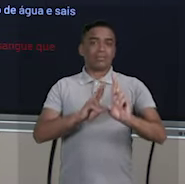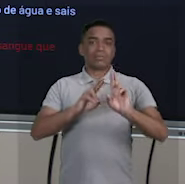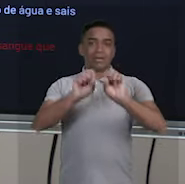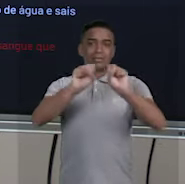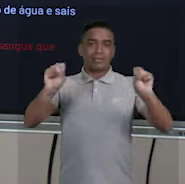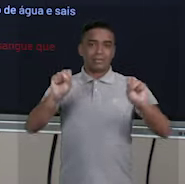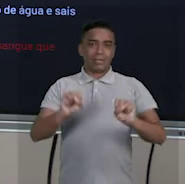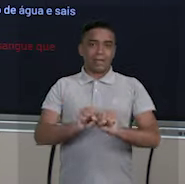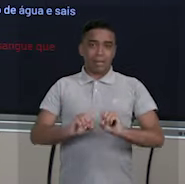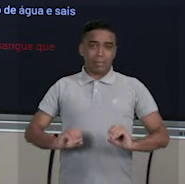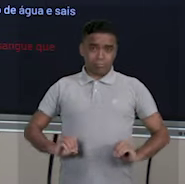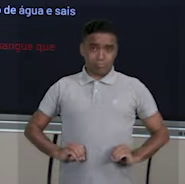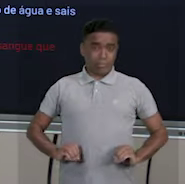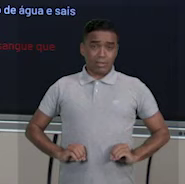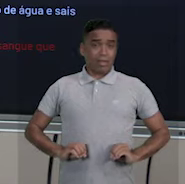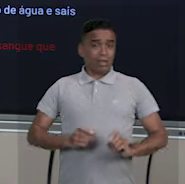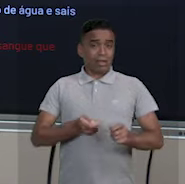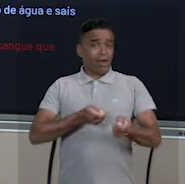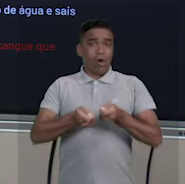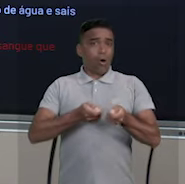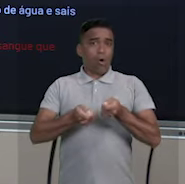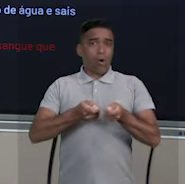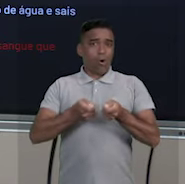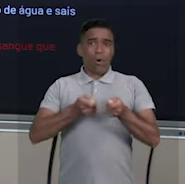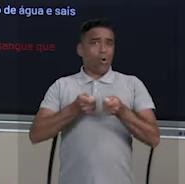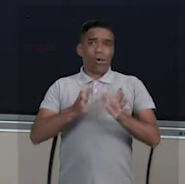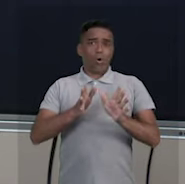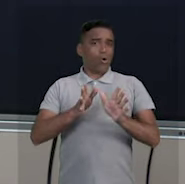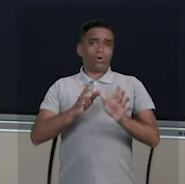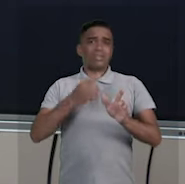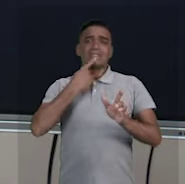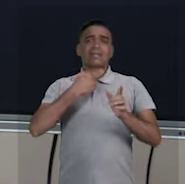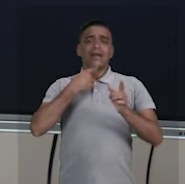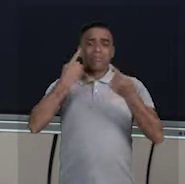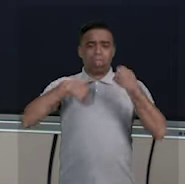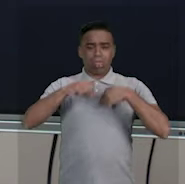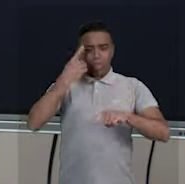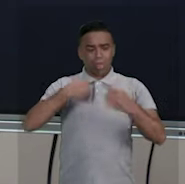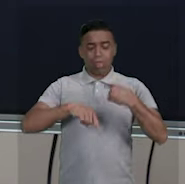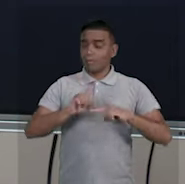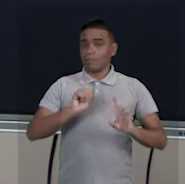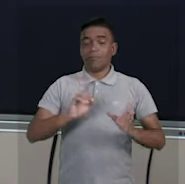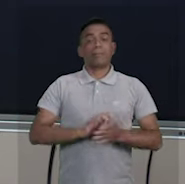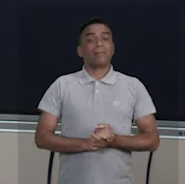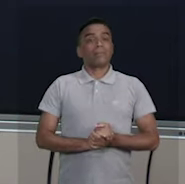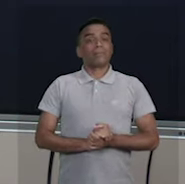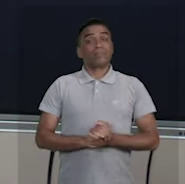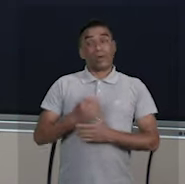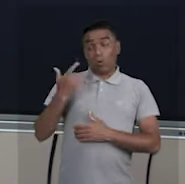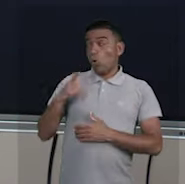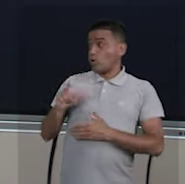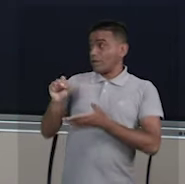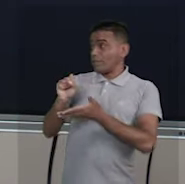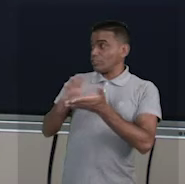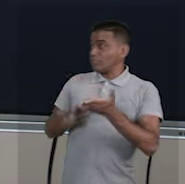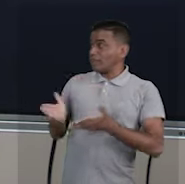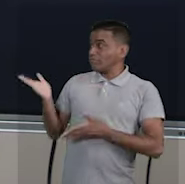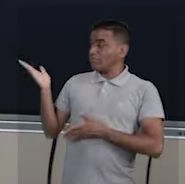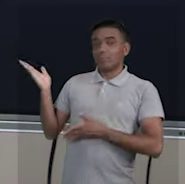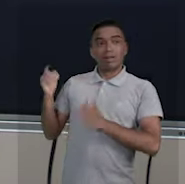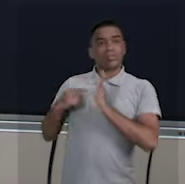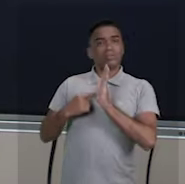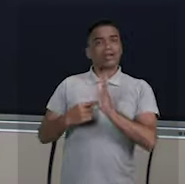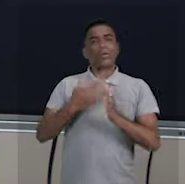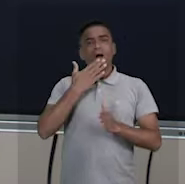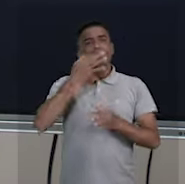urinário regular a quantidade de sangue que circula no nosso corpo. Bom, pessoal, temos outra atividade aqui para indicar